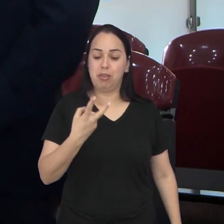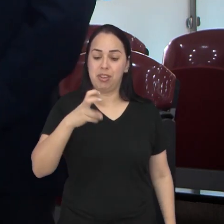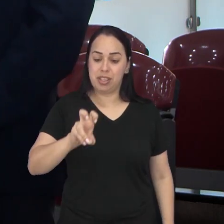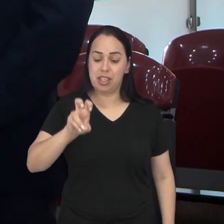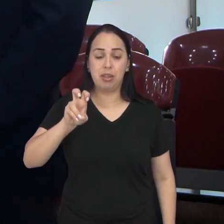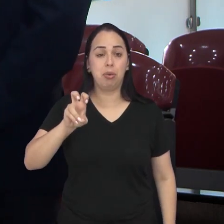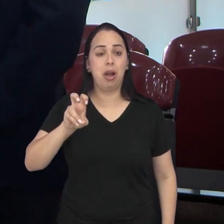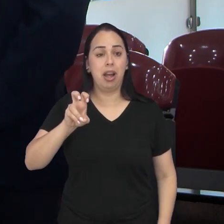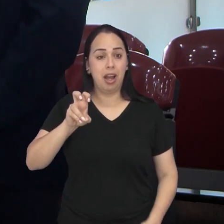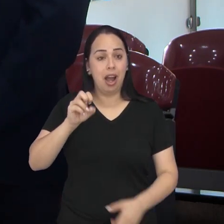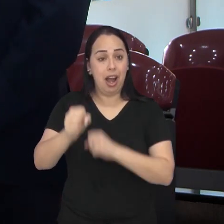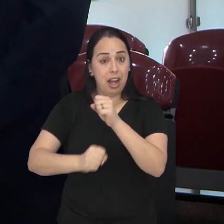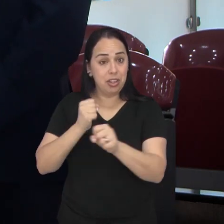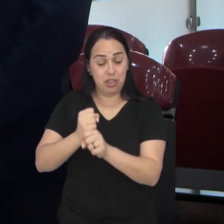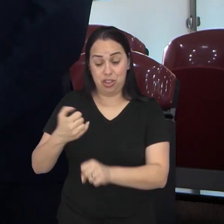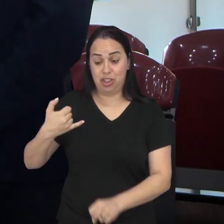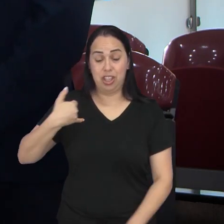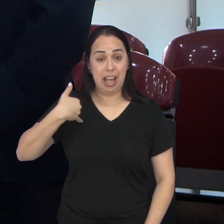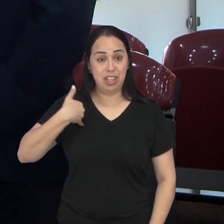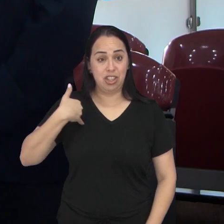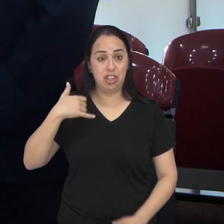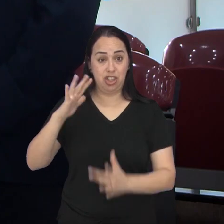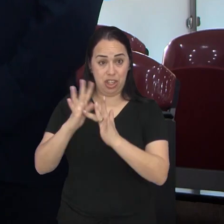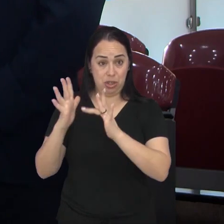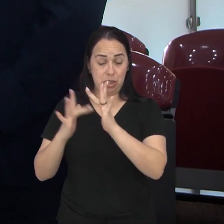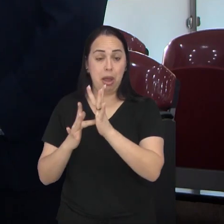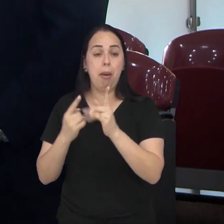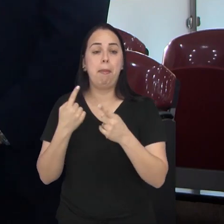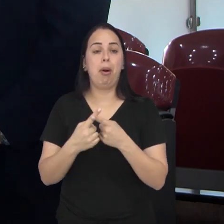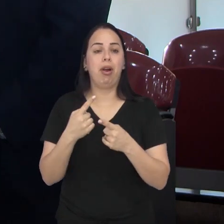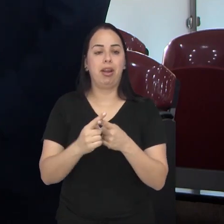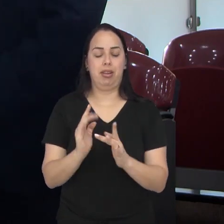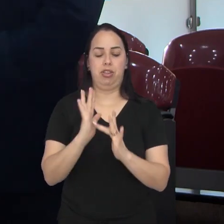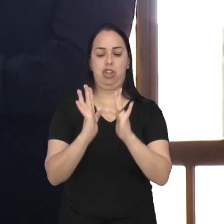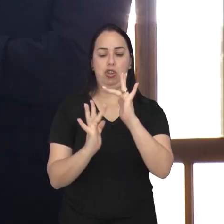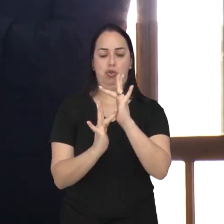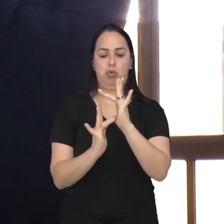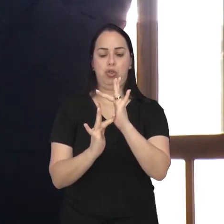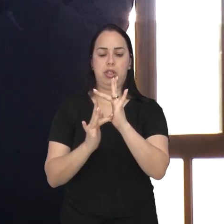porque historicamente existe o antes de Cristo e o depois de Cristo, né? A